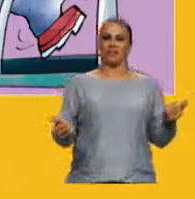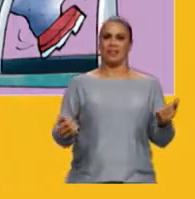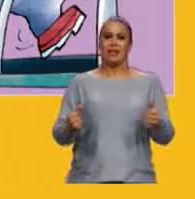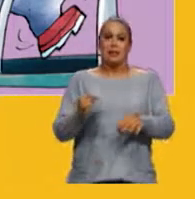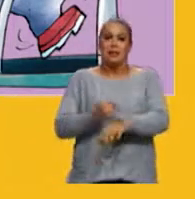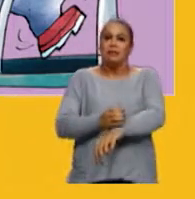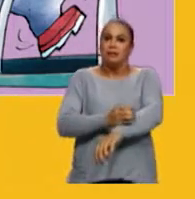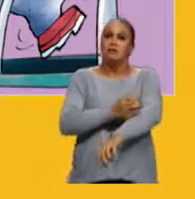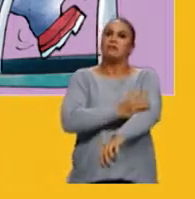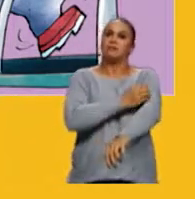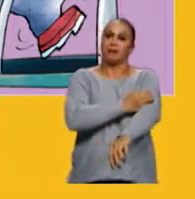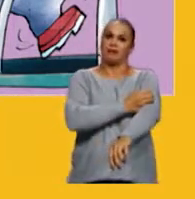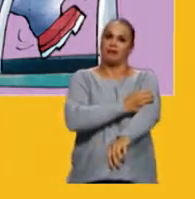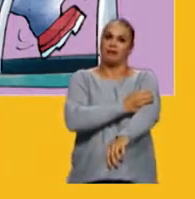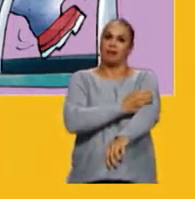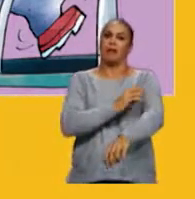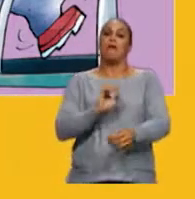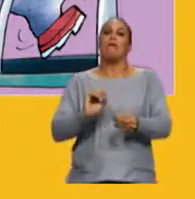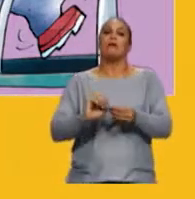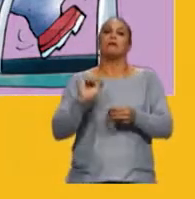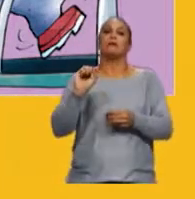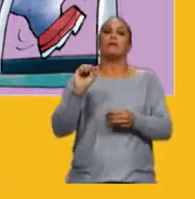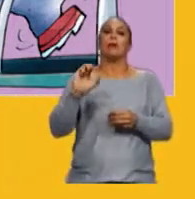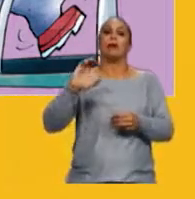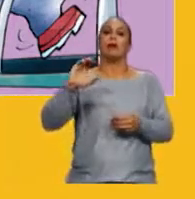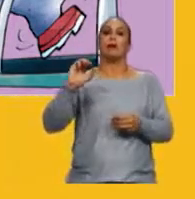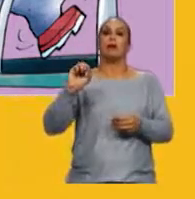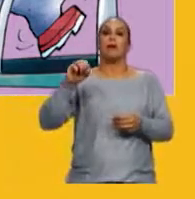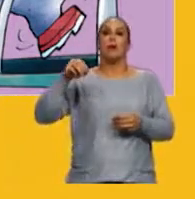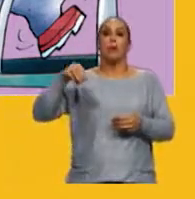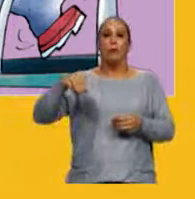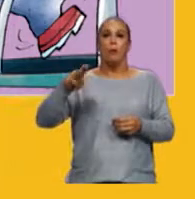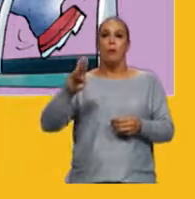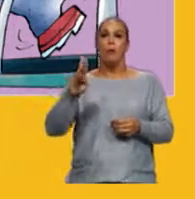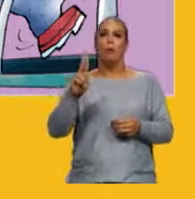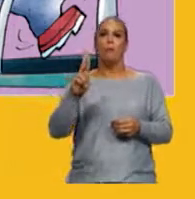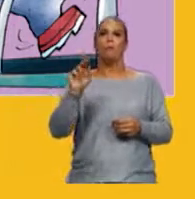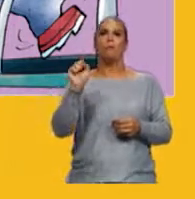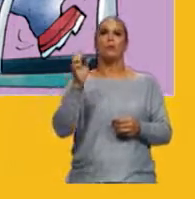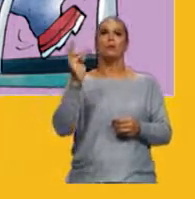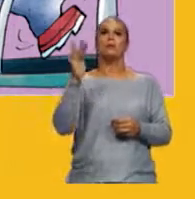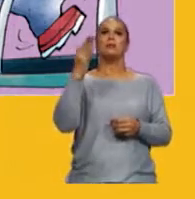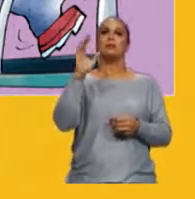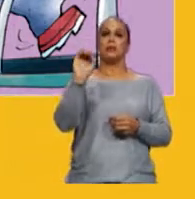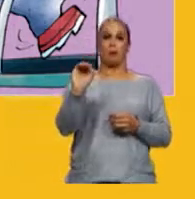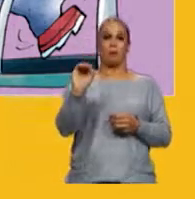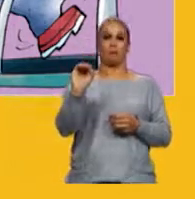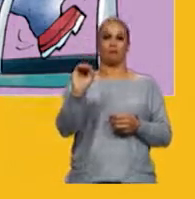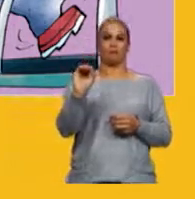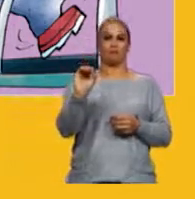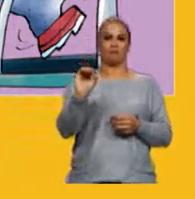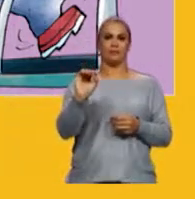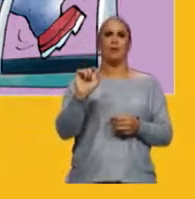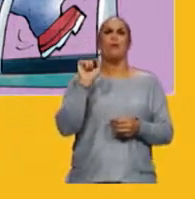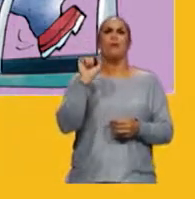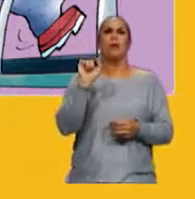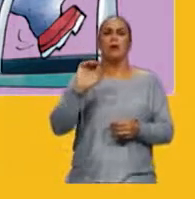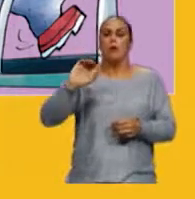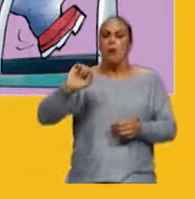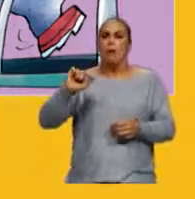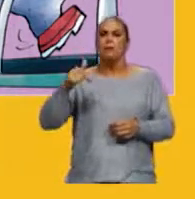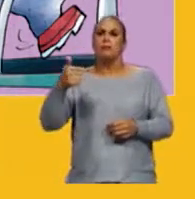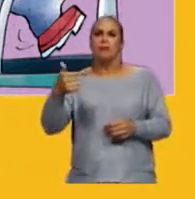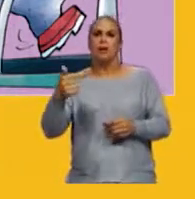que é realizada nas células, o oxigênio com a glicose, ocorre a combustão, vai